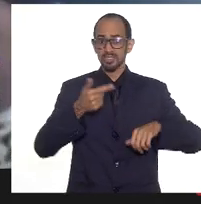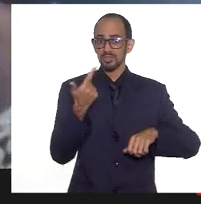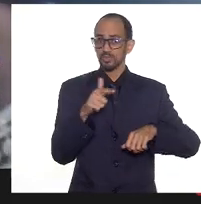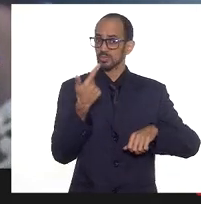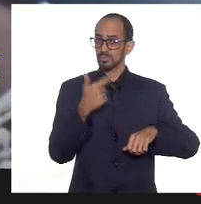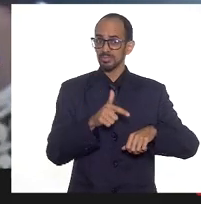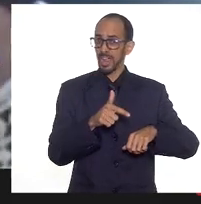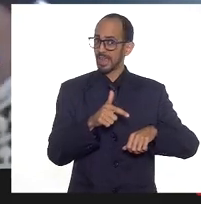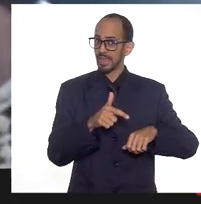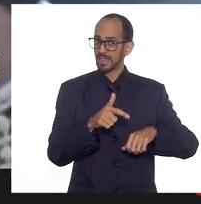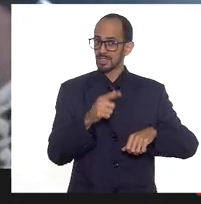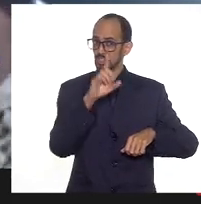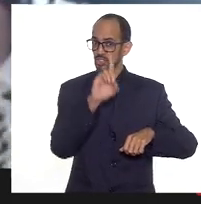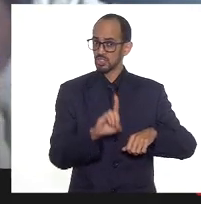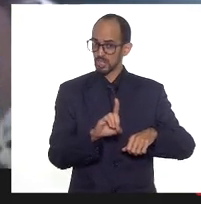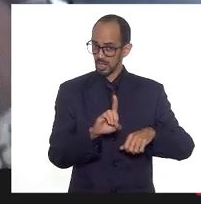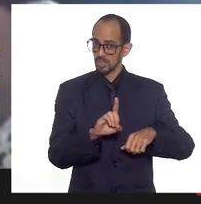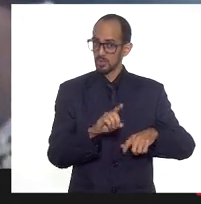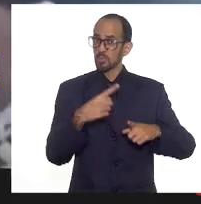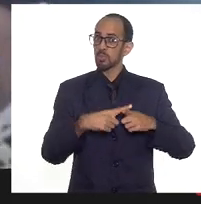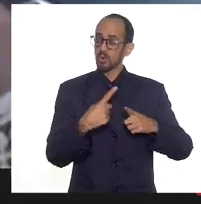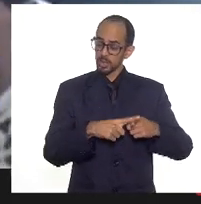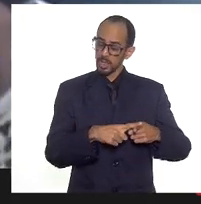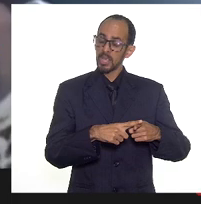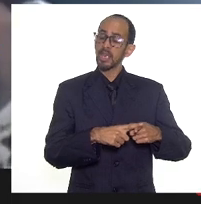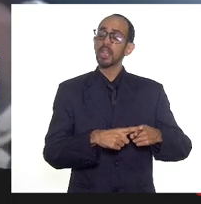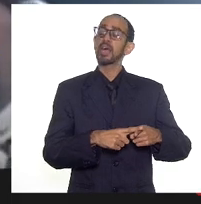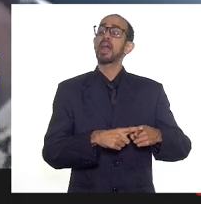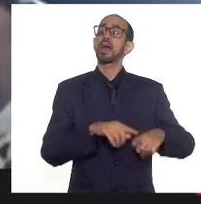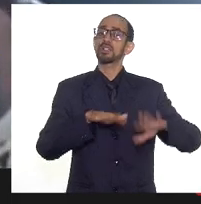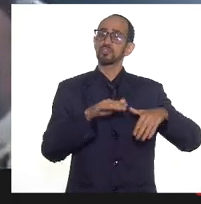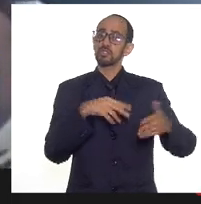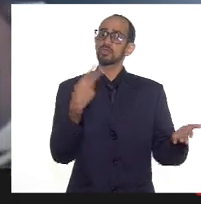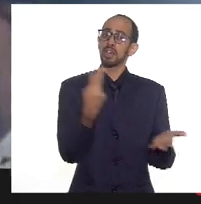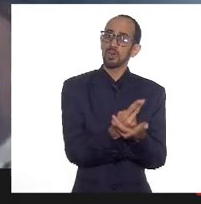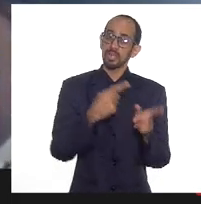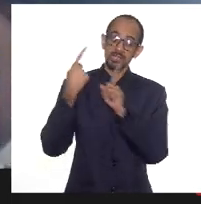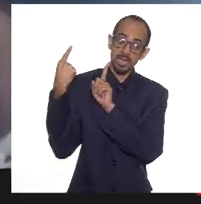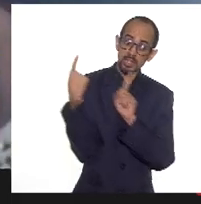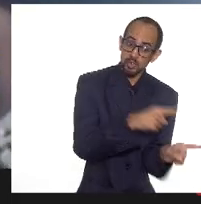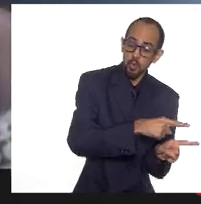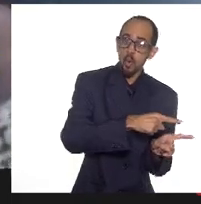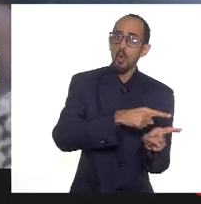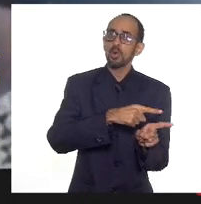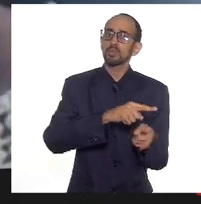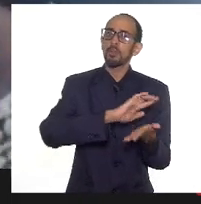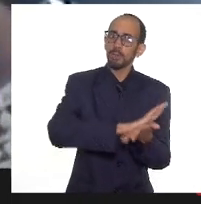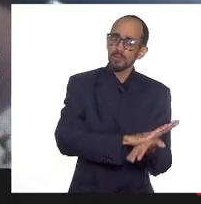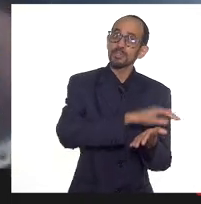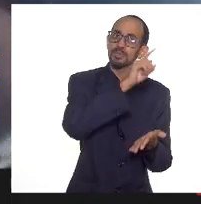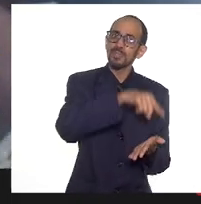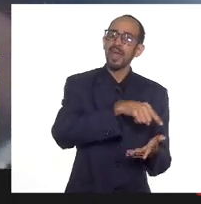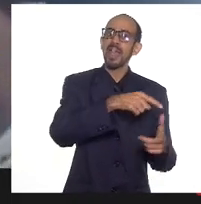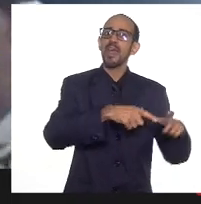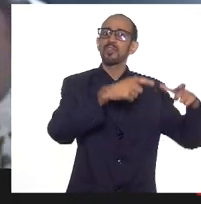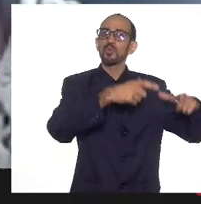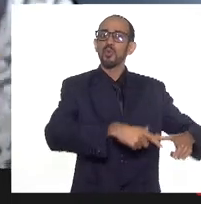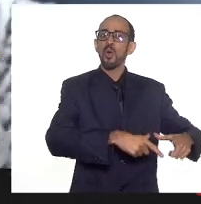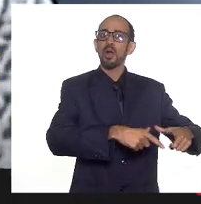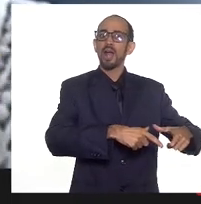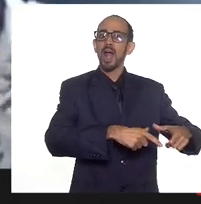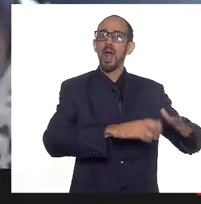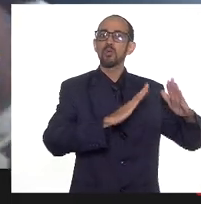os ataques afetam exatamente o espaço privado da realização desses cultos, né? São os espaços